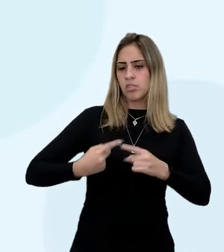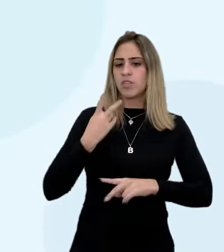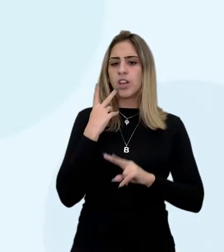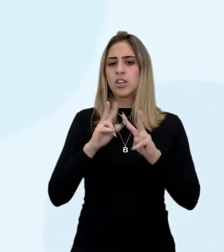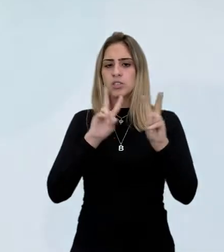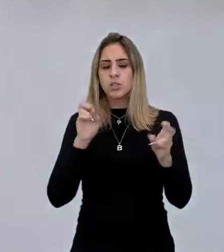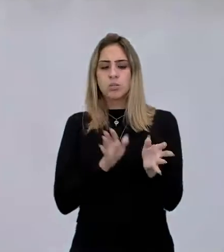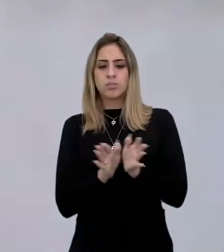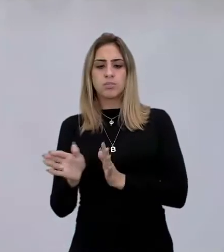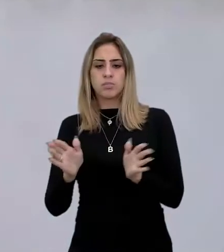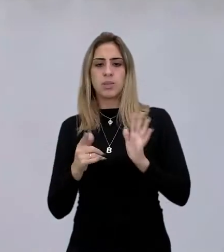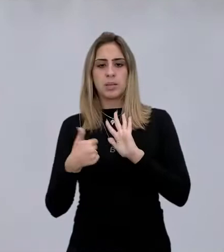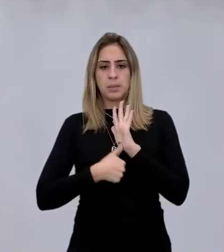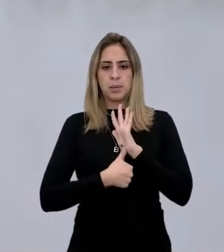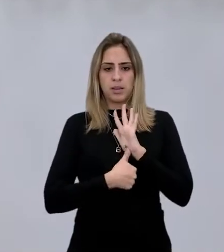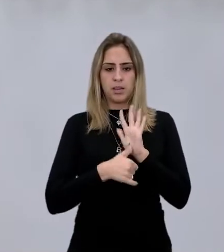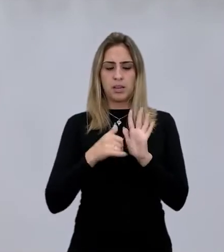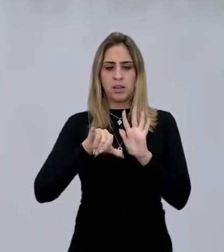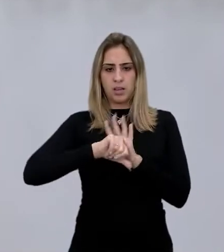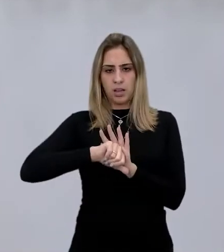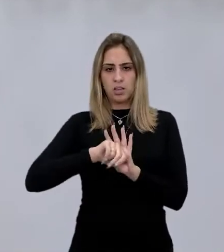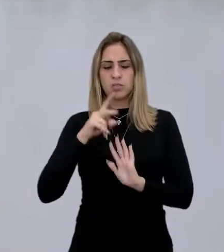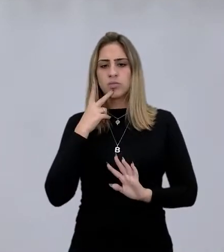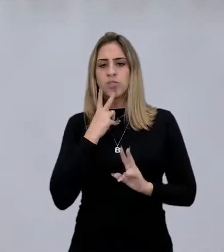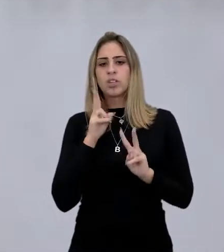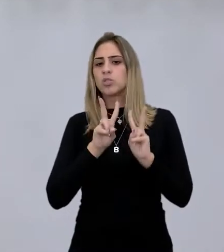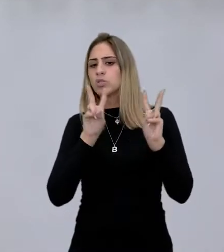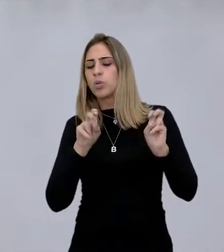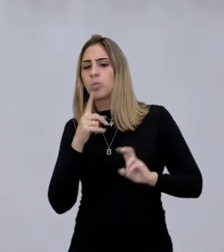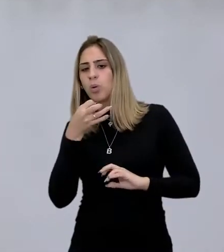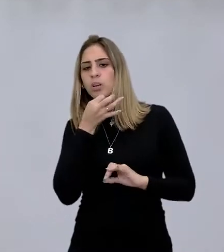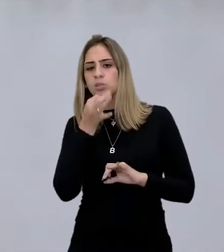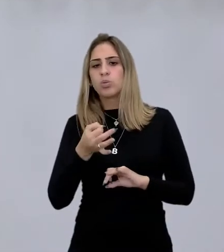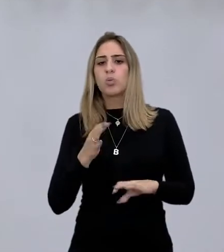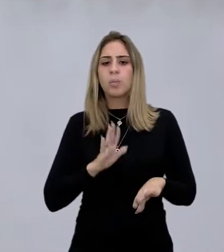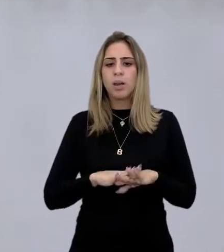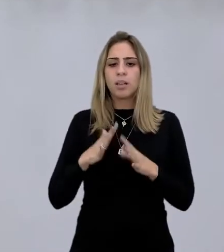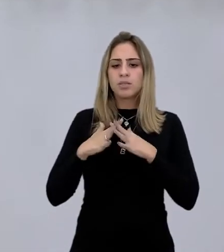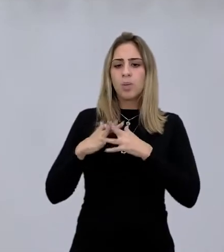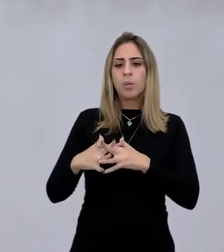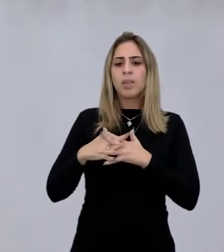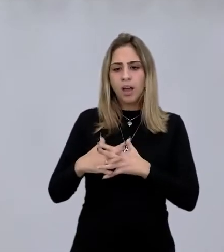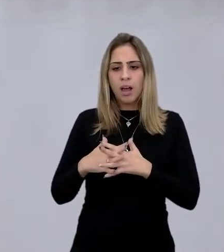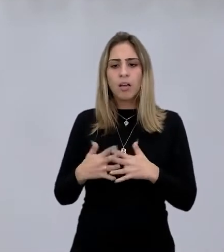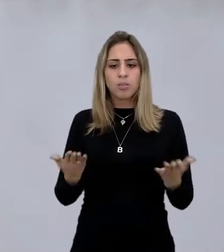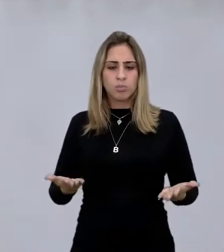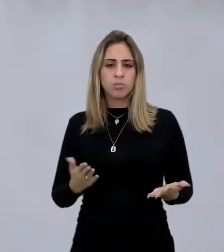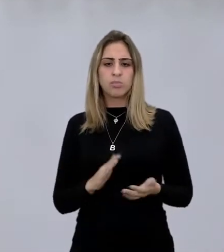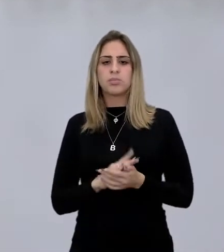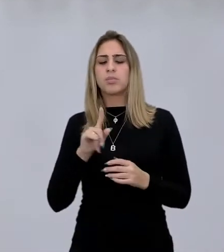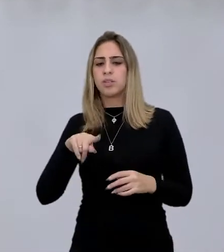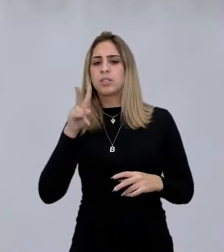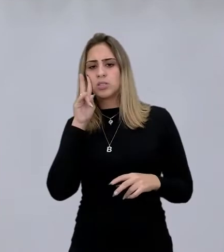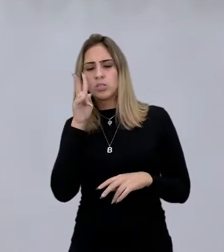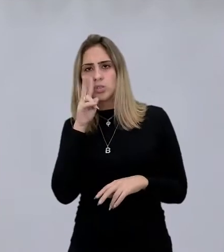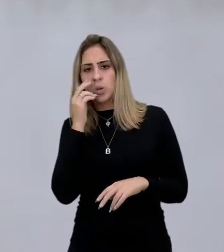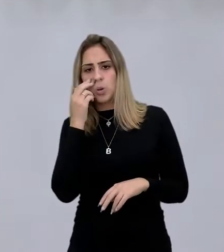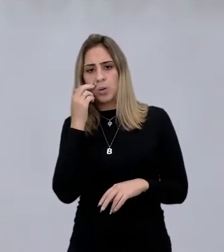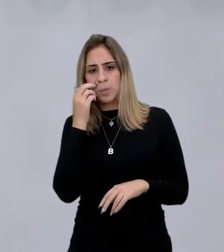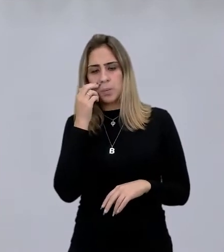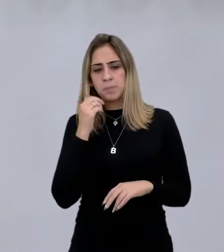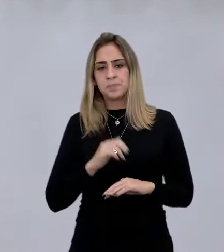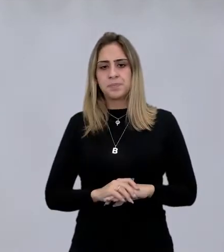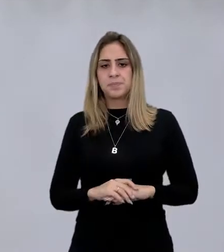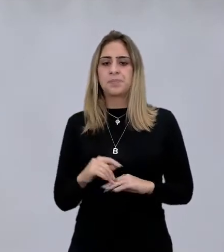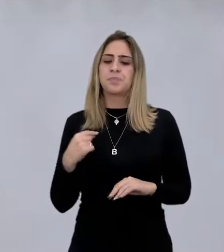sobre desvio e criminalidade, a gente está falando aí sobre um assunto muito mais complexo, né? É aquela história,